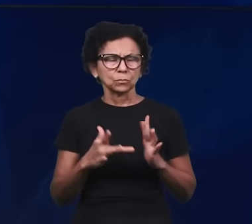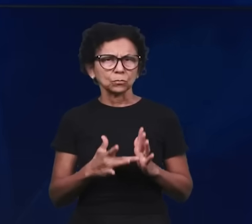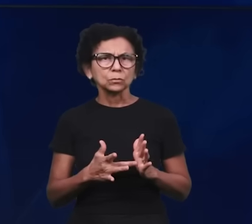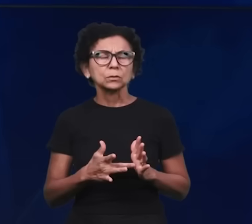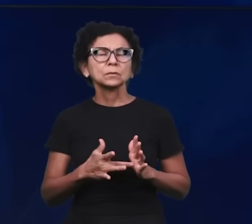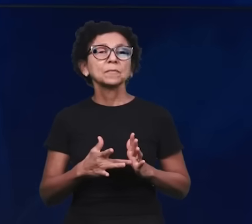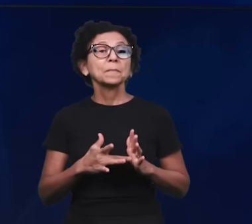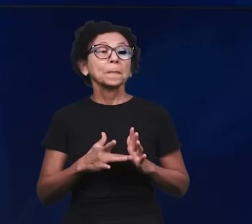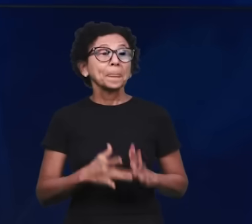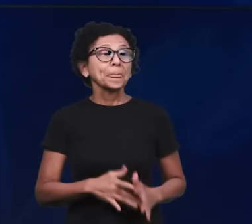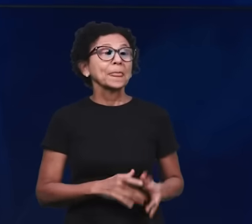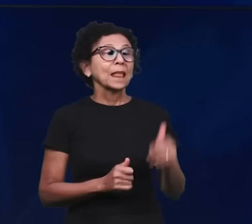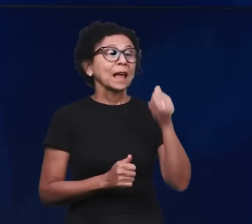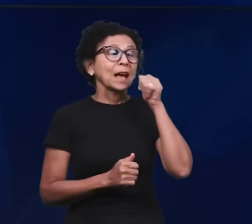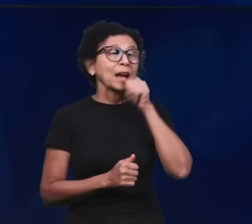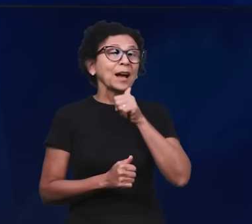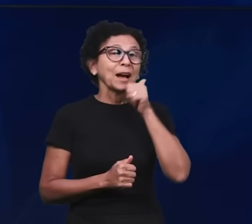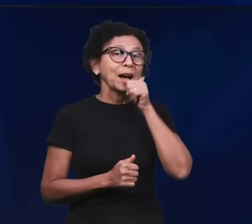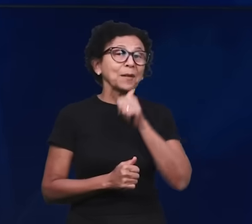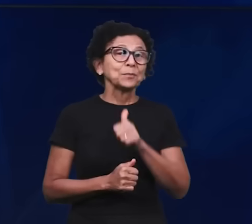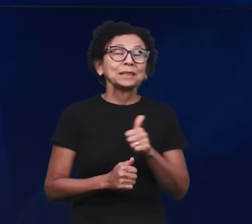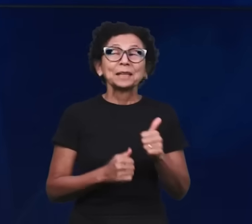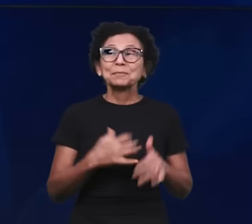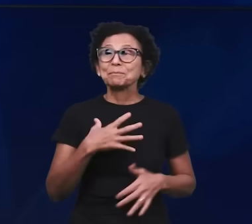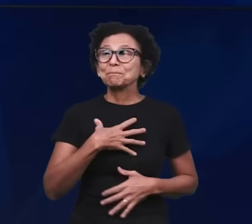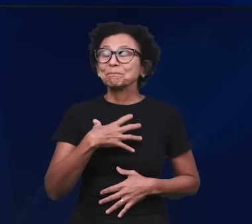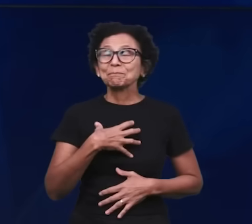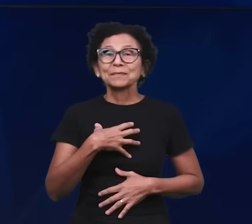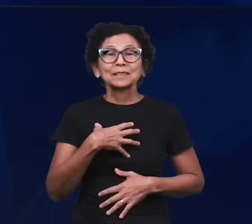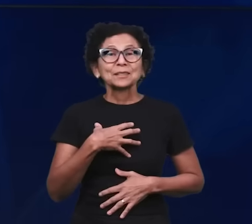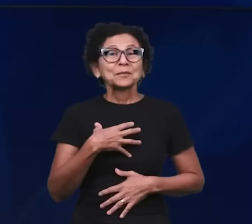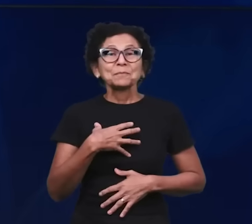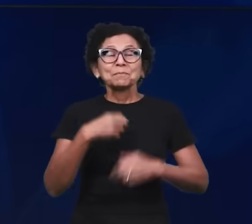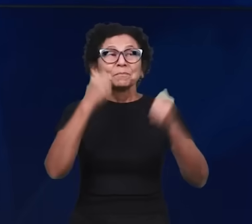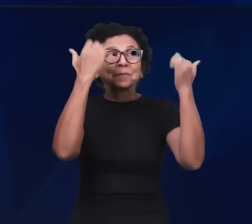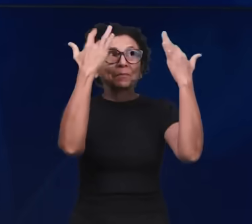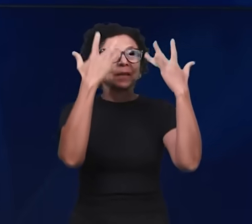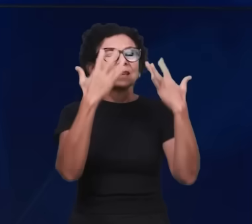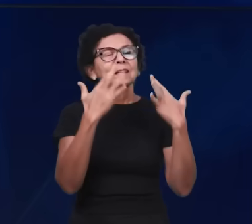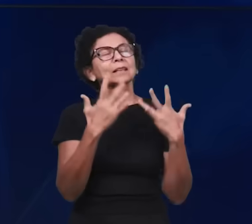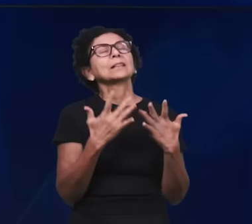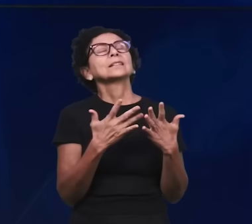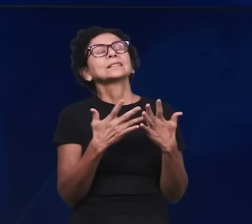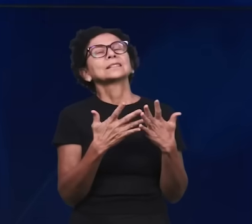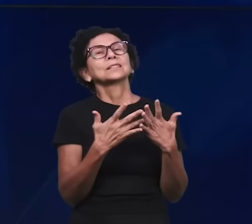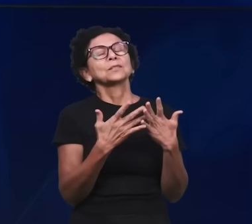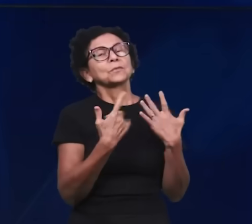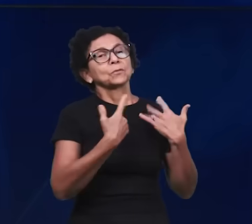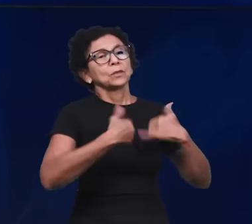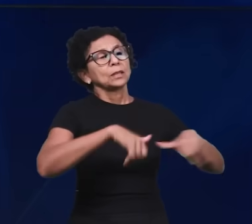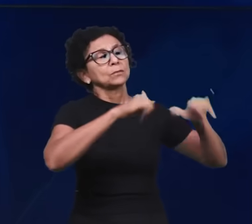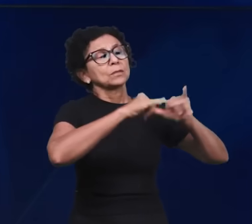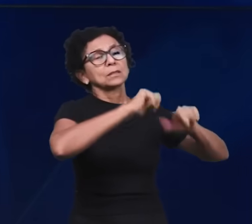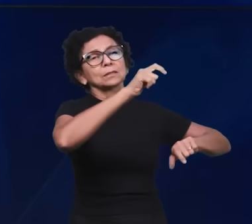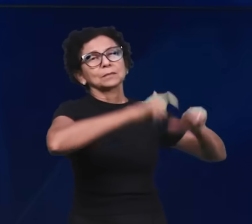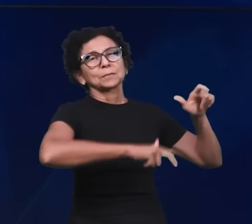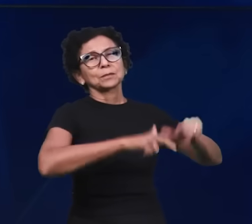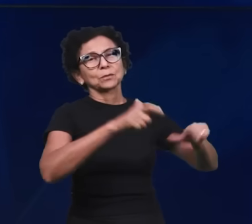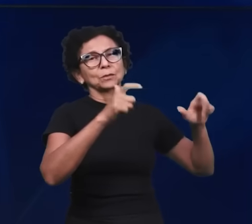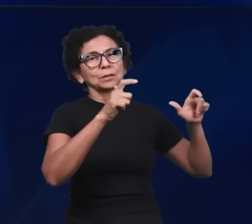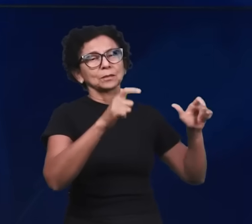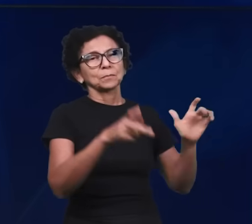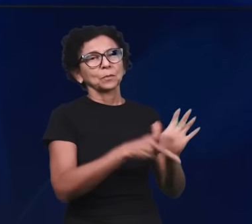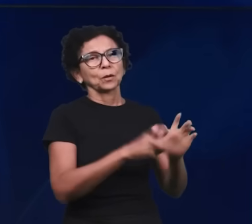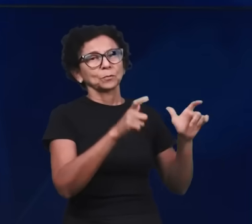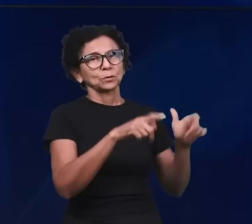mulher, ela saciou a sede, porque quando ela sentiu ali a bênção de Deus, ela foi anunciar aos samaritanos a bênção que ela recebeu. E eles